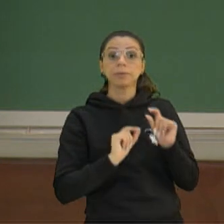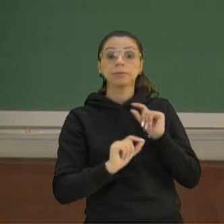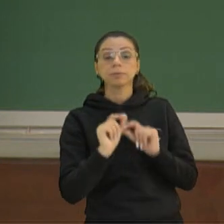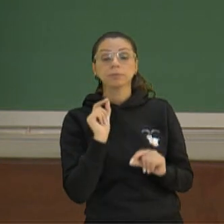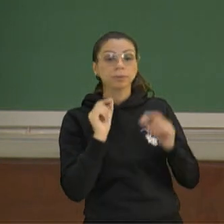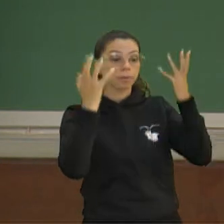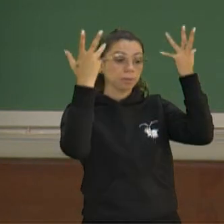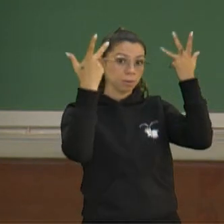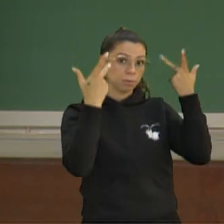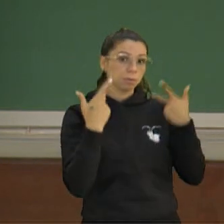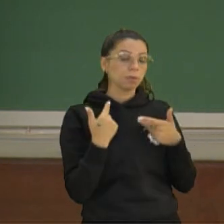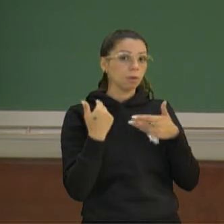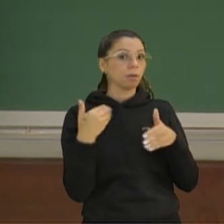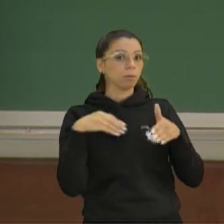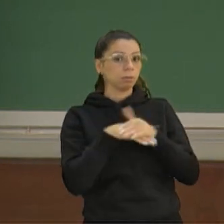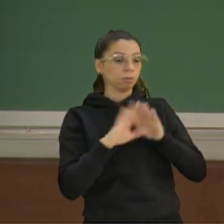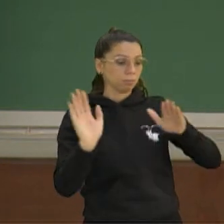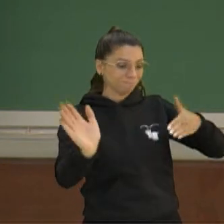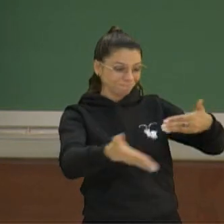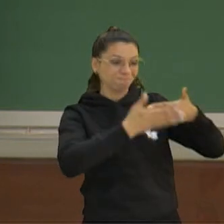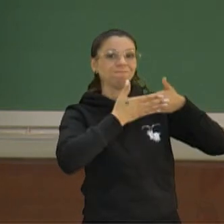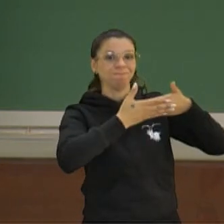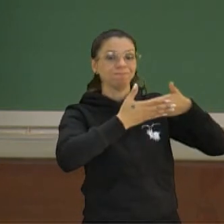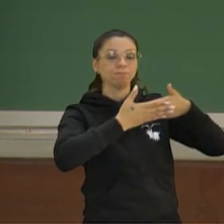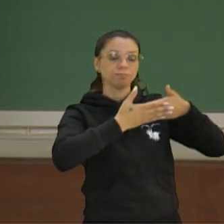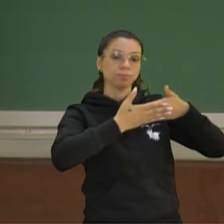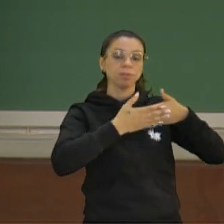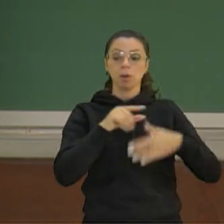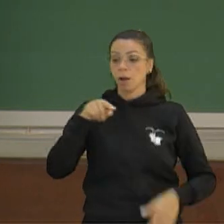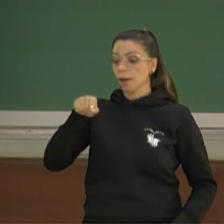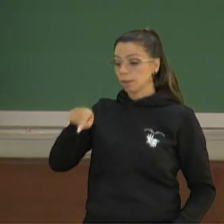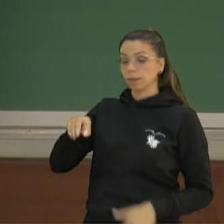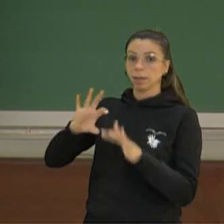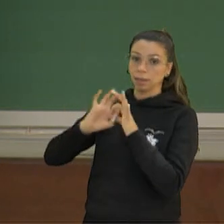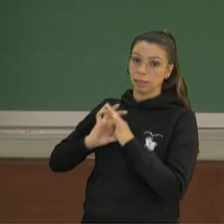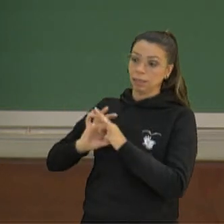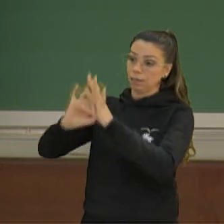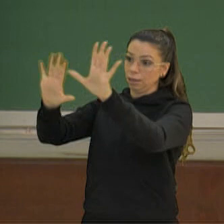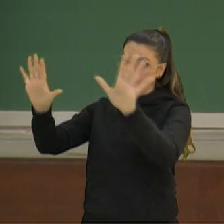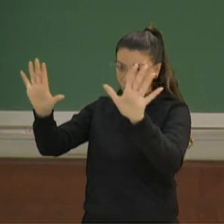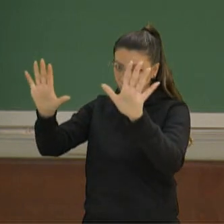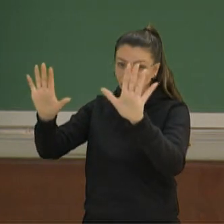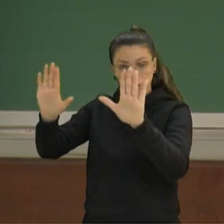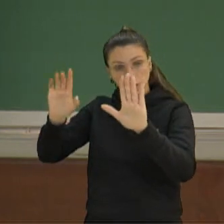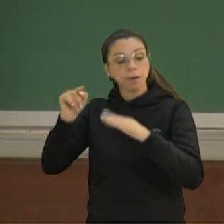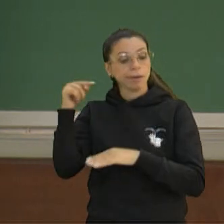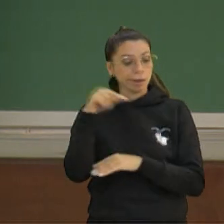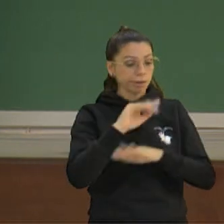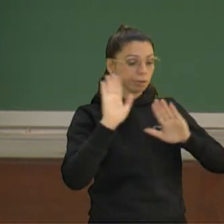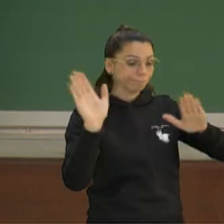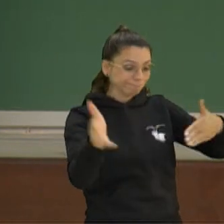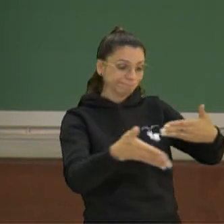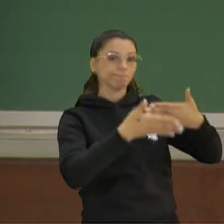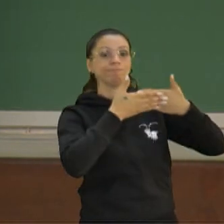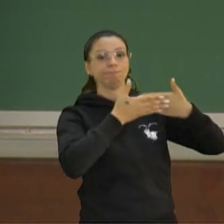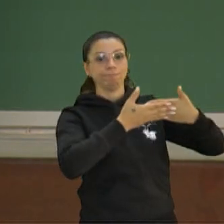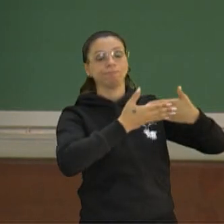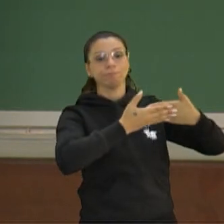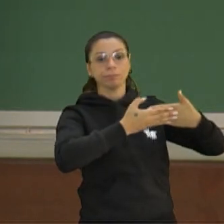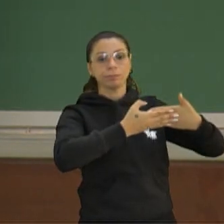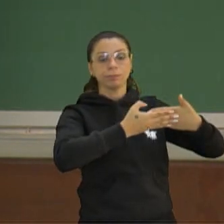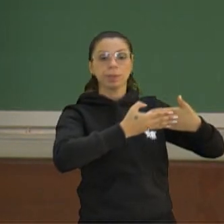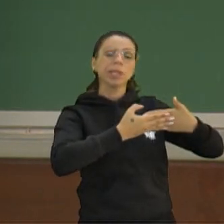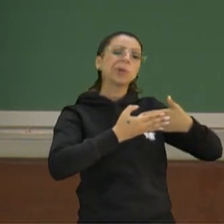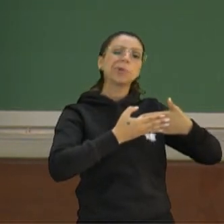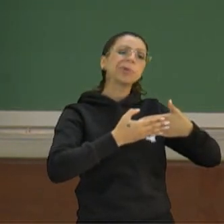são confinados. Então, se na extensiva eles eram criados soltos, nessa eles são